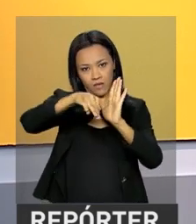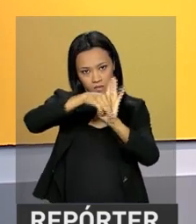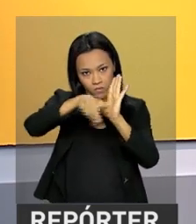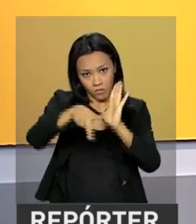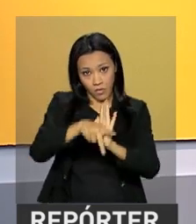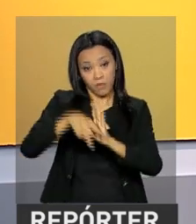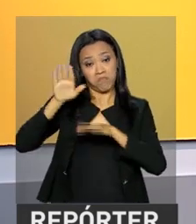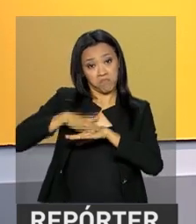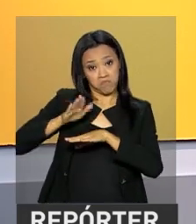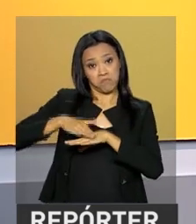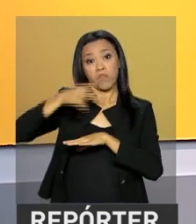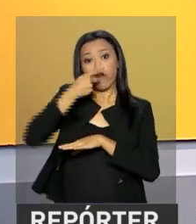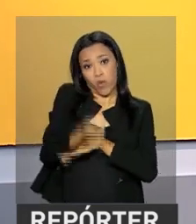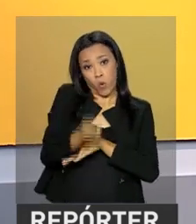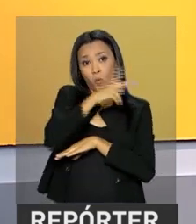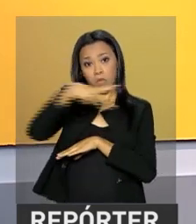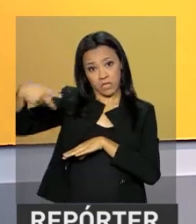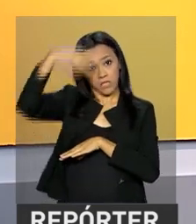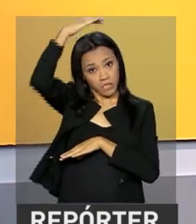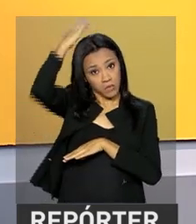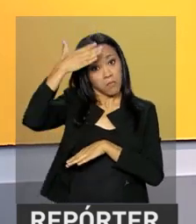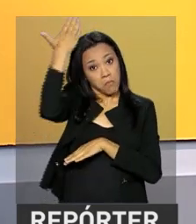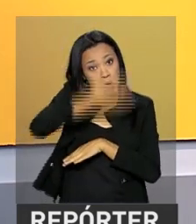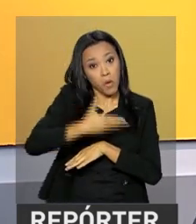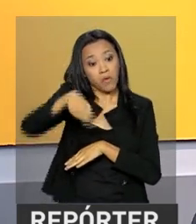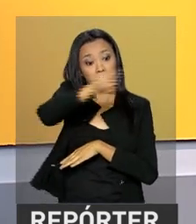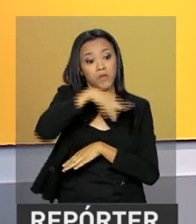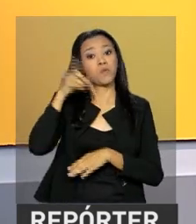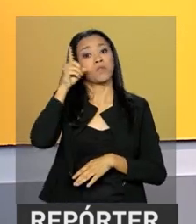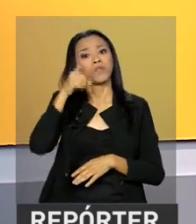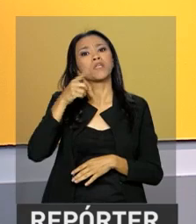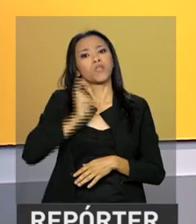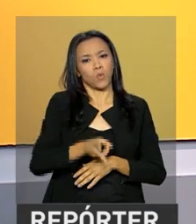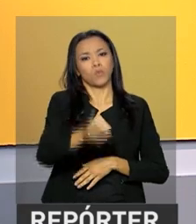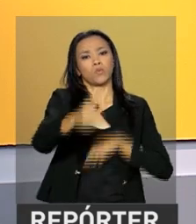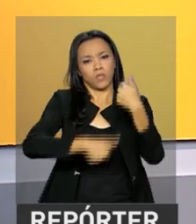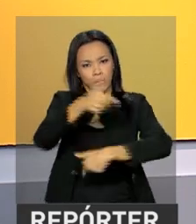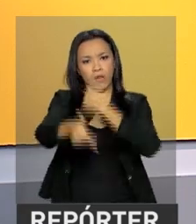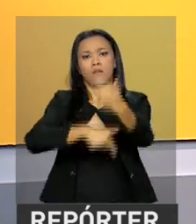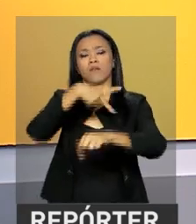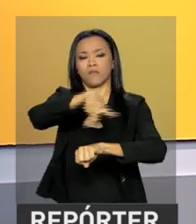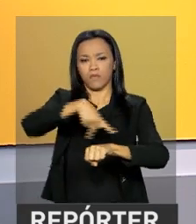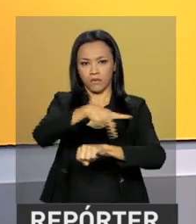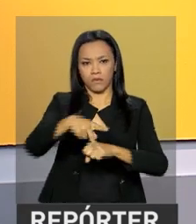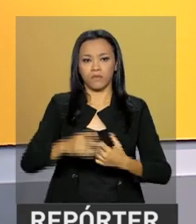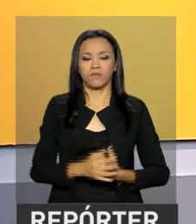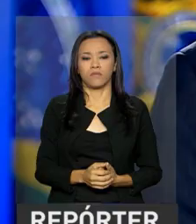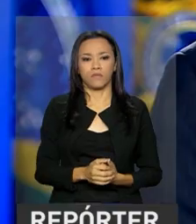ele os parlamentares demonstram que o país continua trabalhando